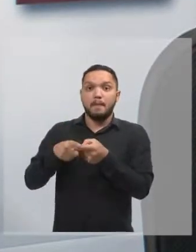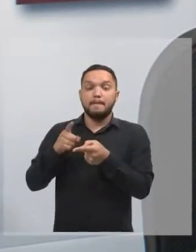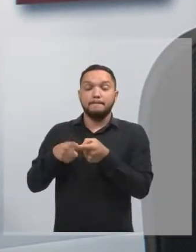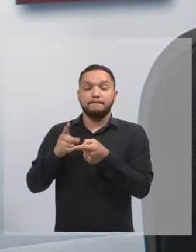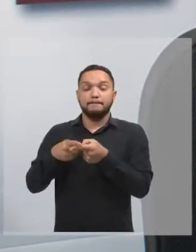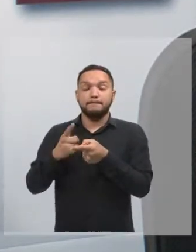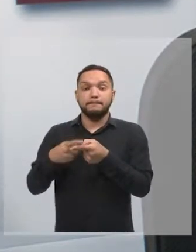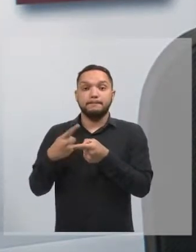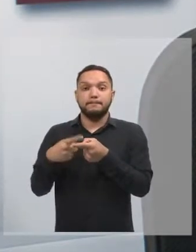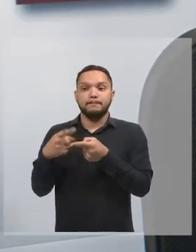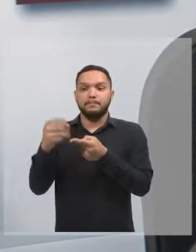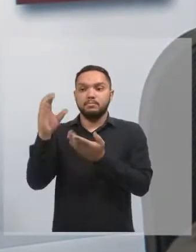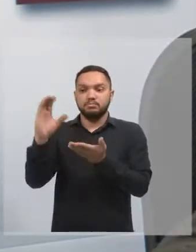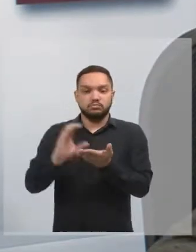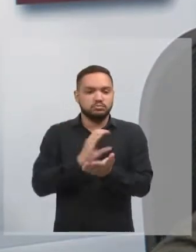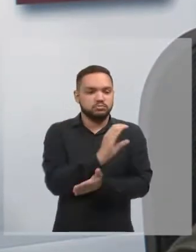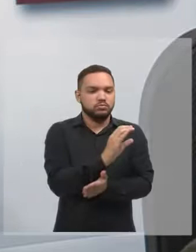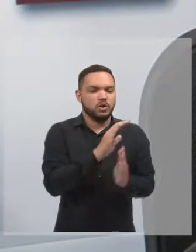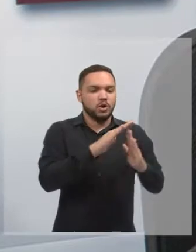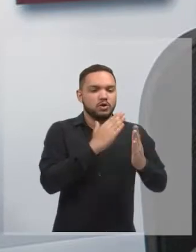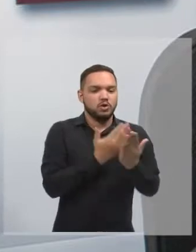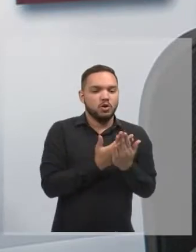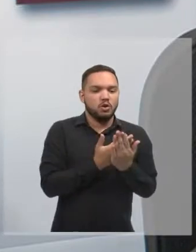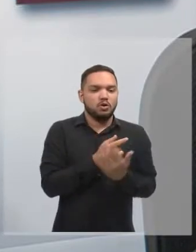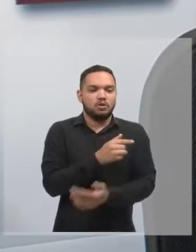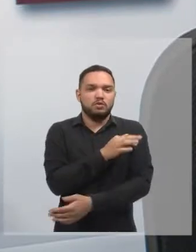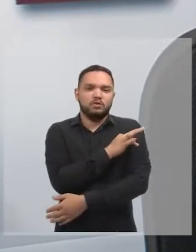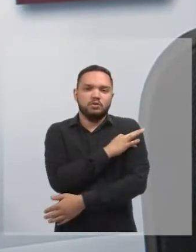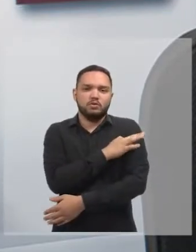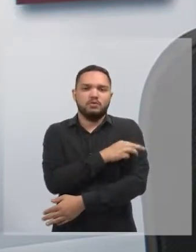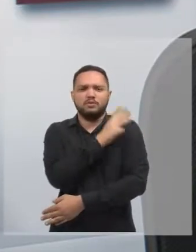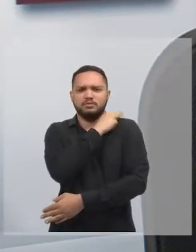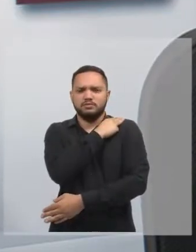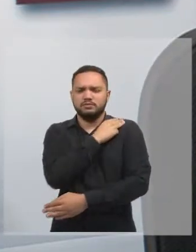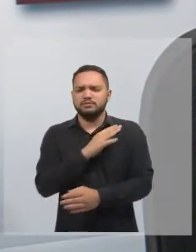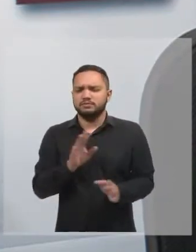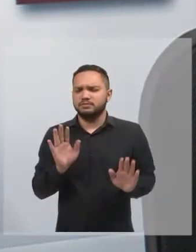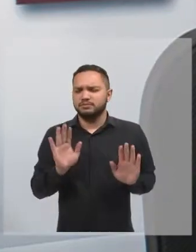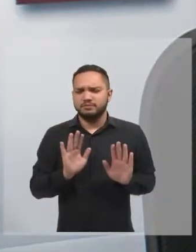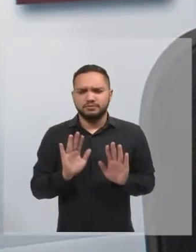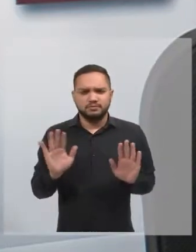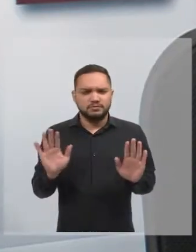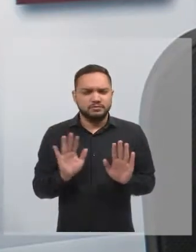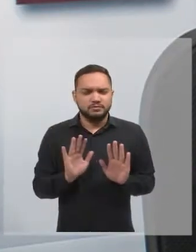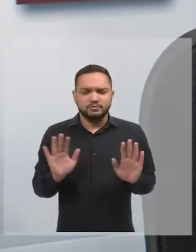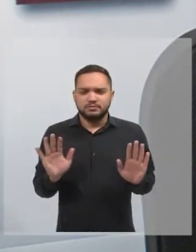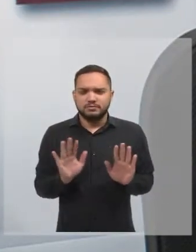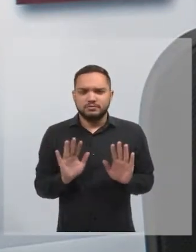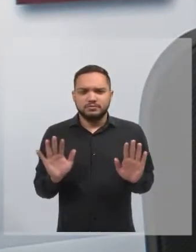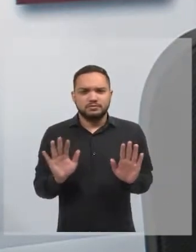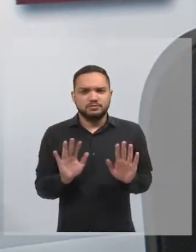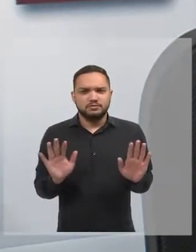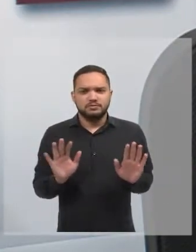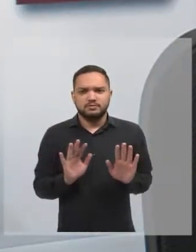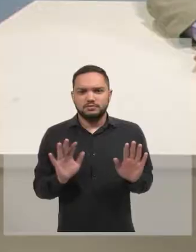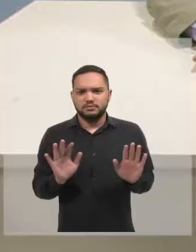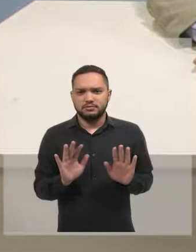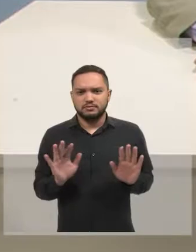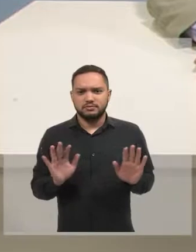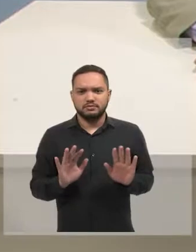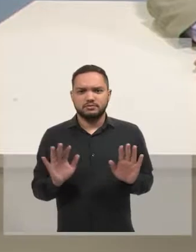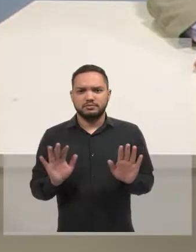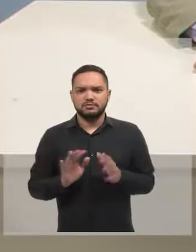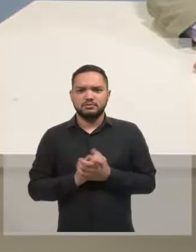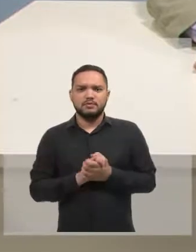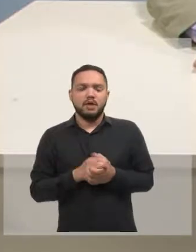eles serão repassados para a educação básica. Calma aí. O ministro falou que é para formar a criança